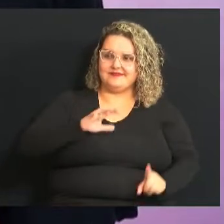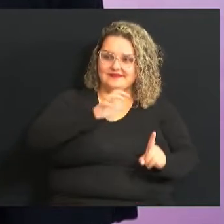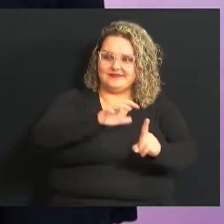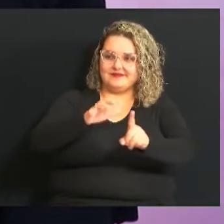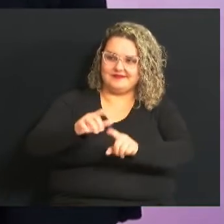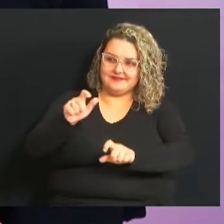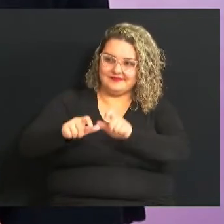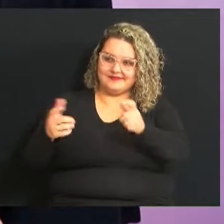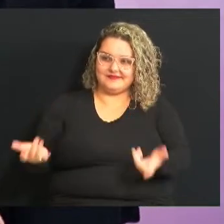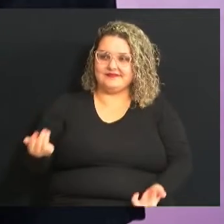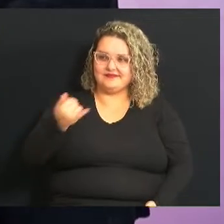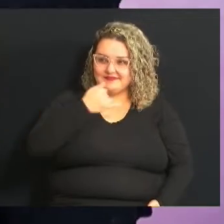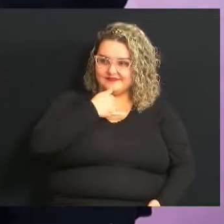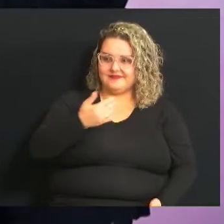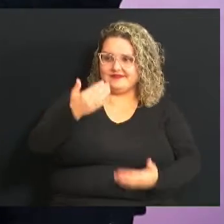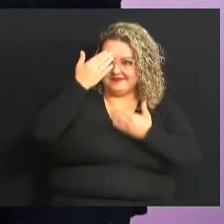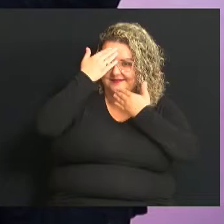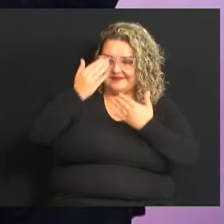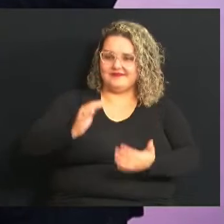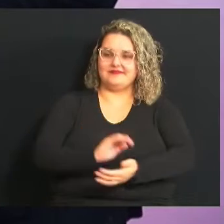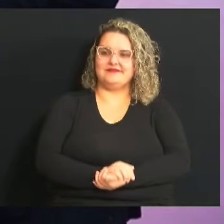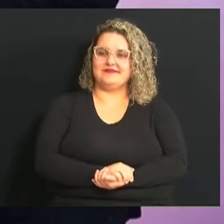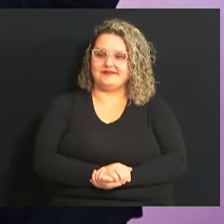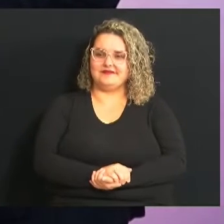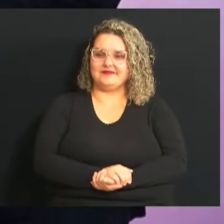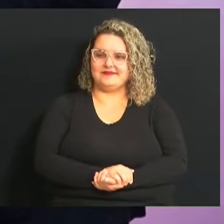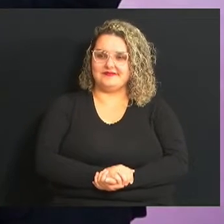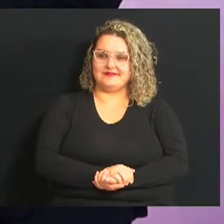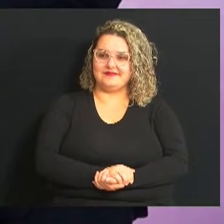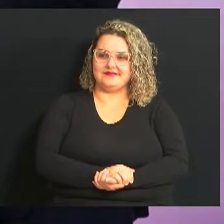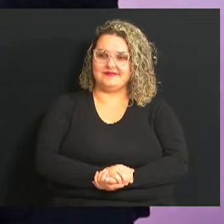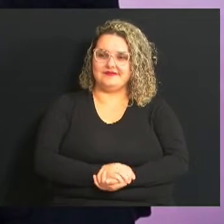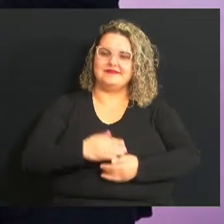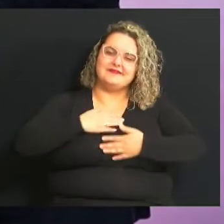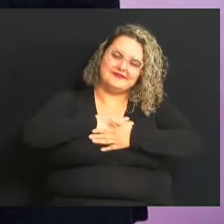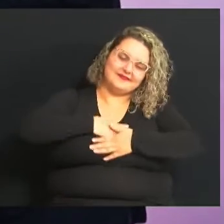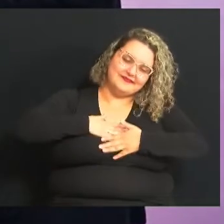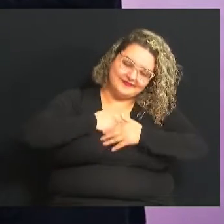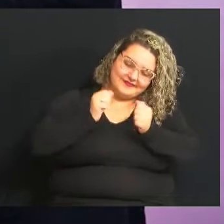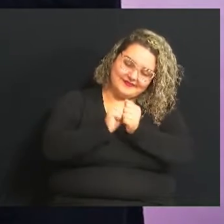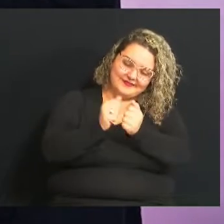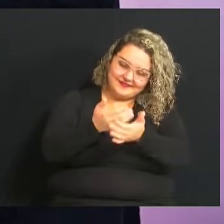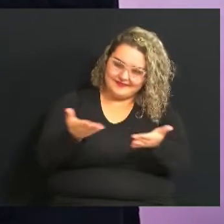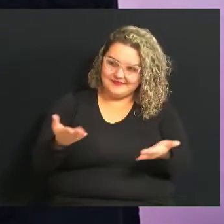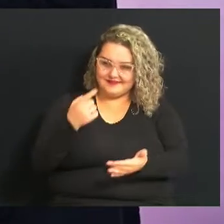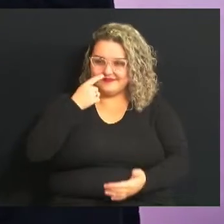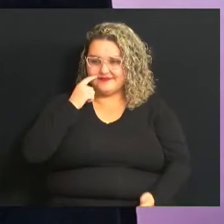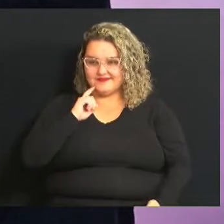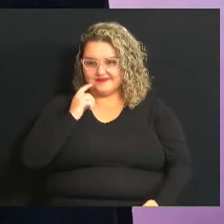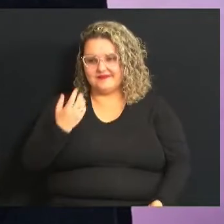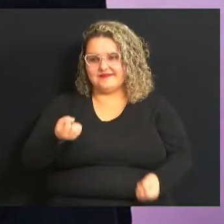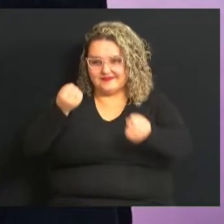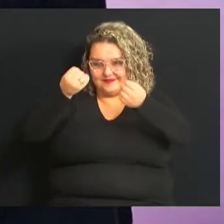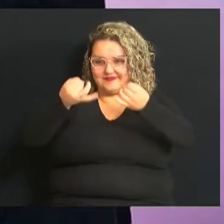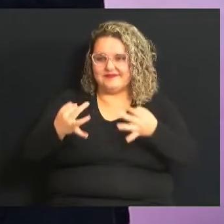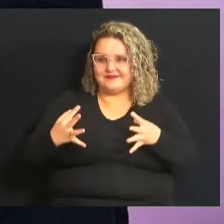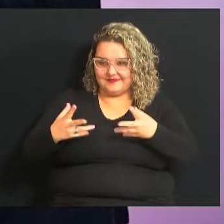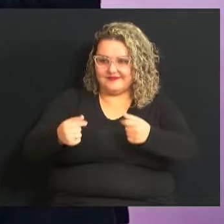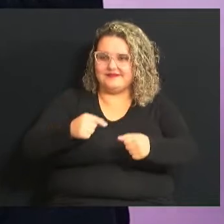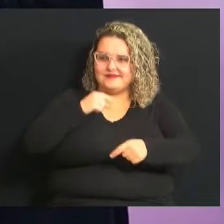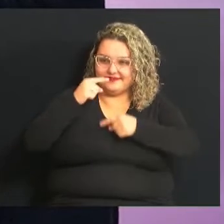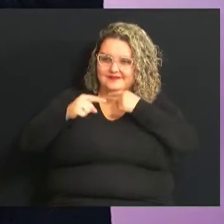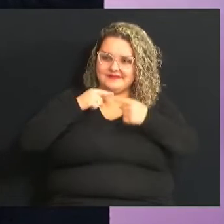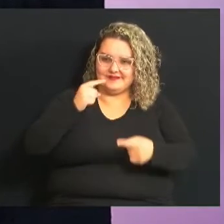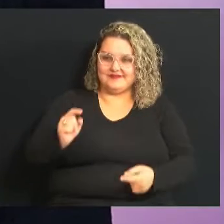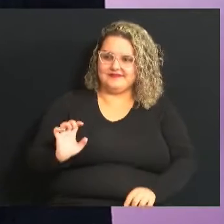né? Infelizmente. Muito obrigada. É um prazer estar aqui com vocês e poder esclarecer todas as dúvidas, né, que